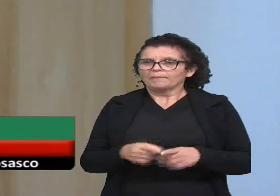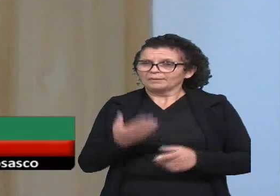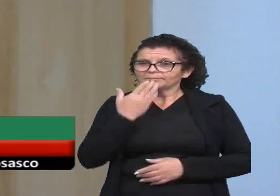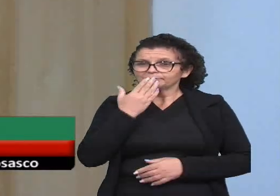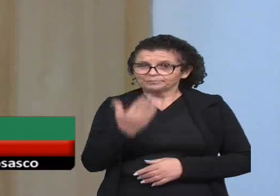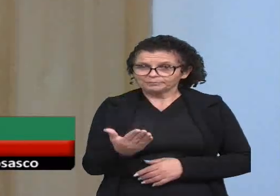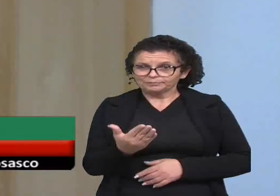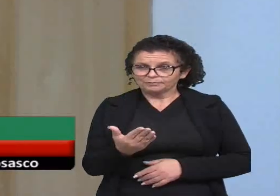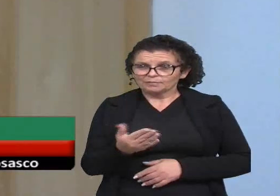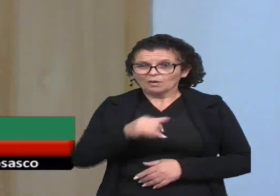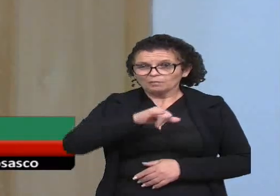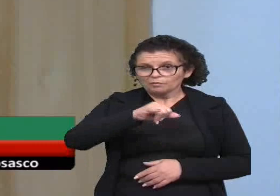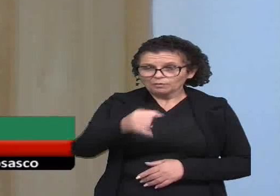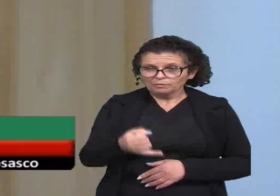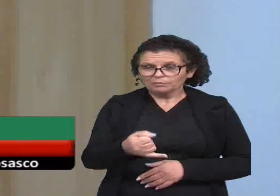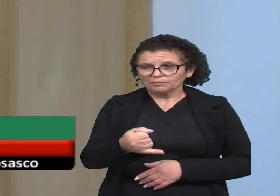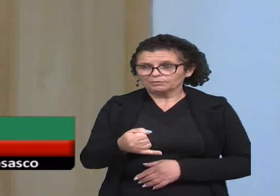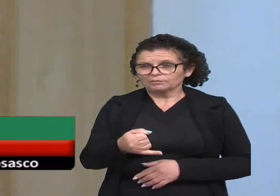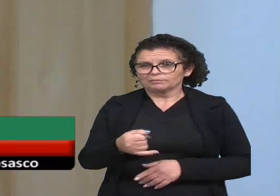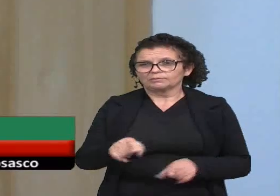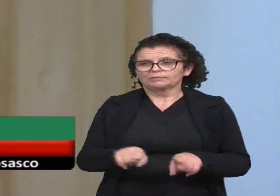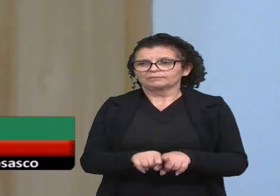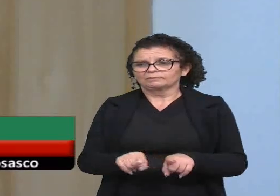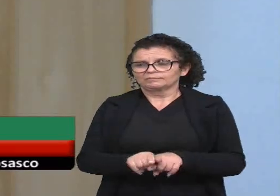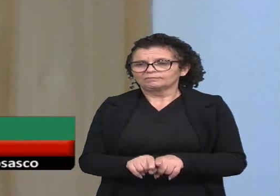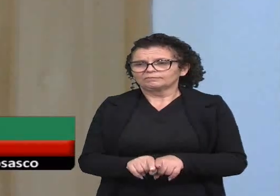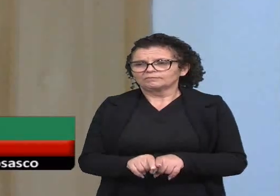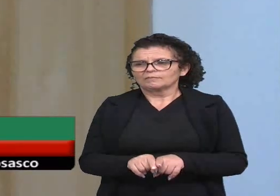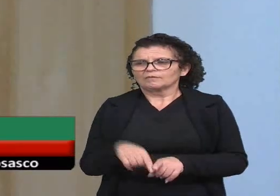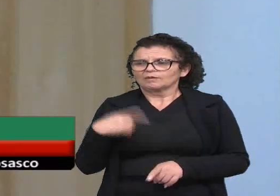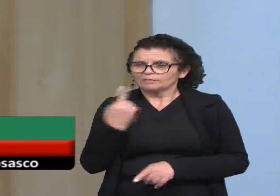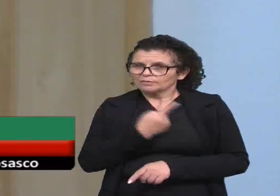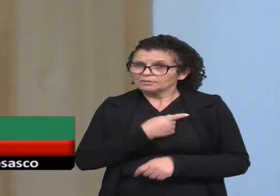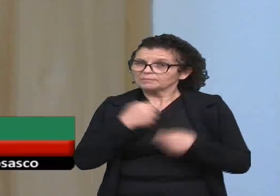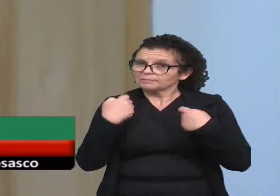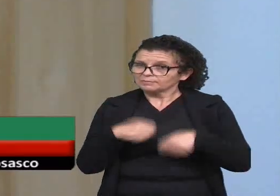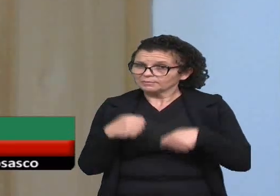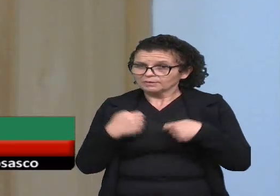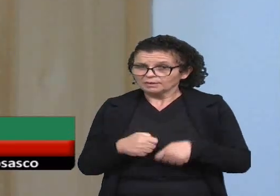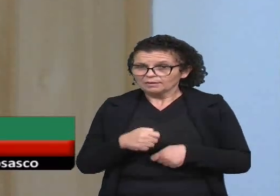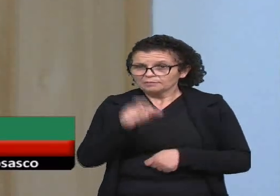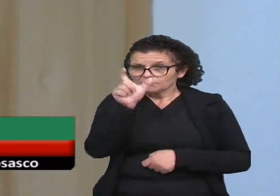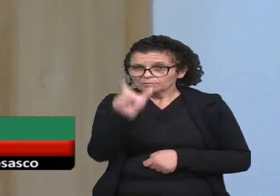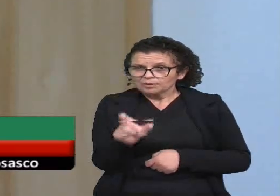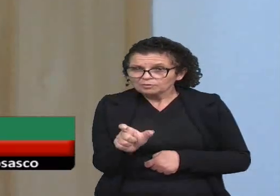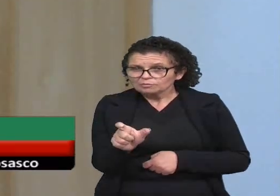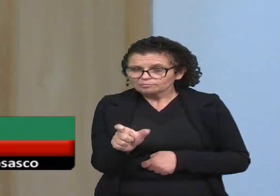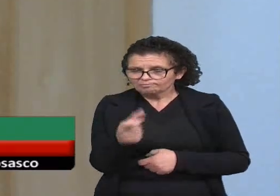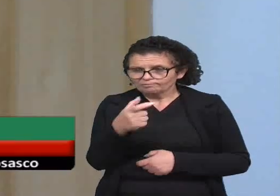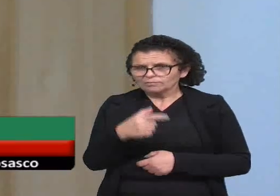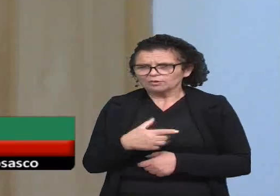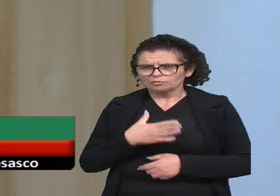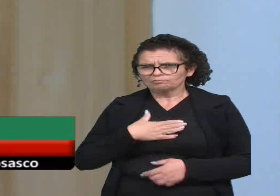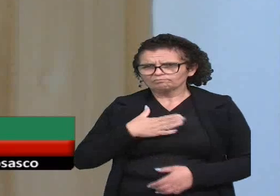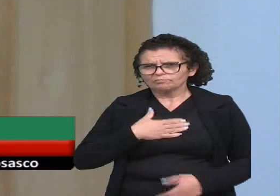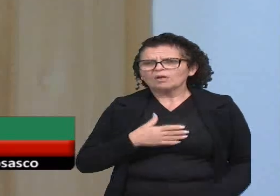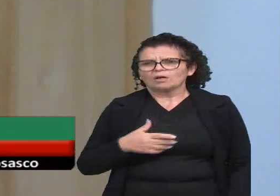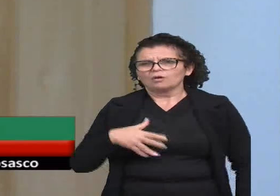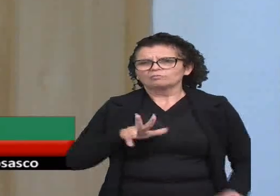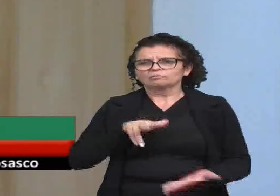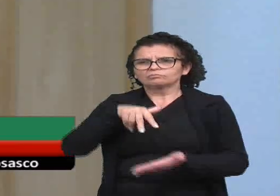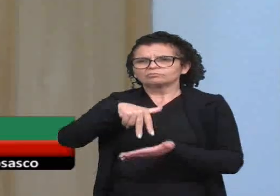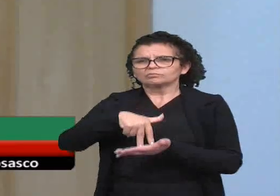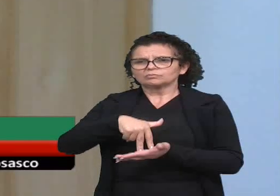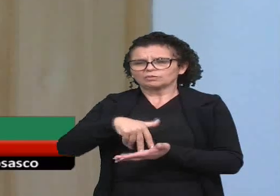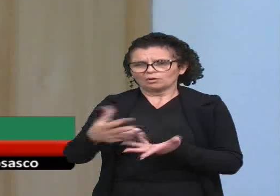apelo, aproveitar esse momento para fazer um apelo. Nós precisamos de pessoas que se coloquem à disposição para